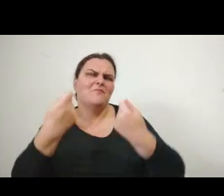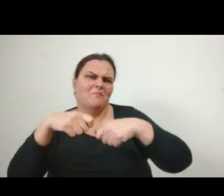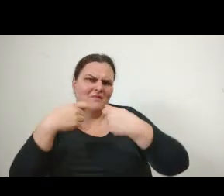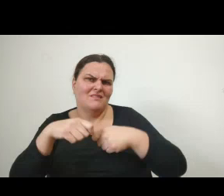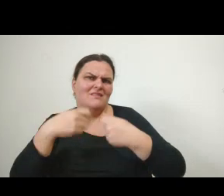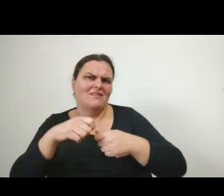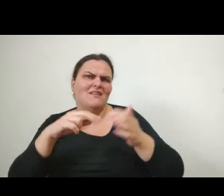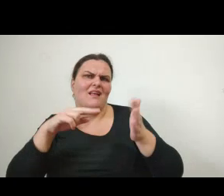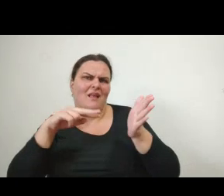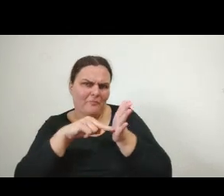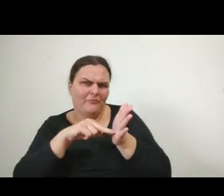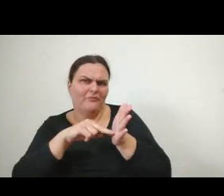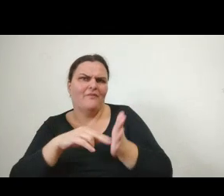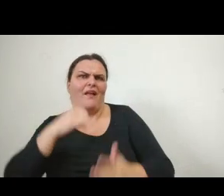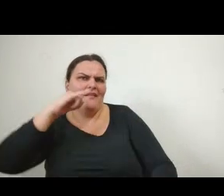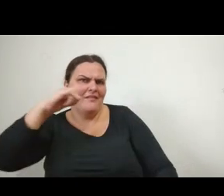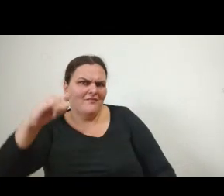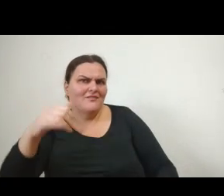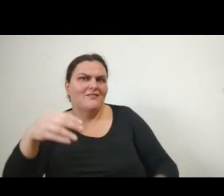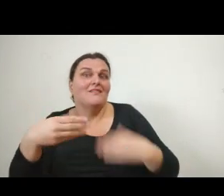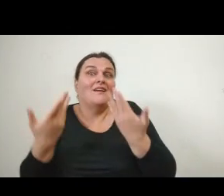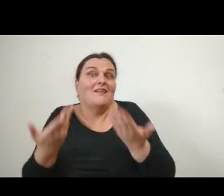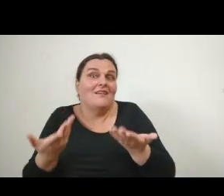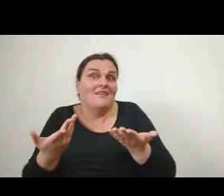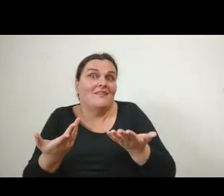estar comprometida.